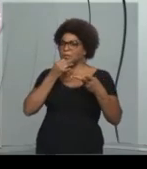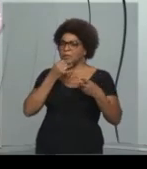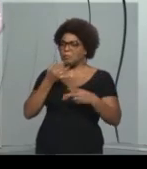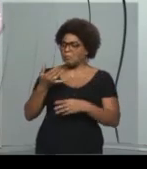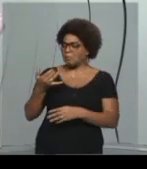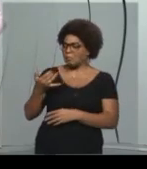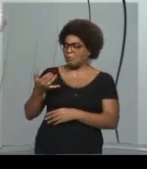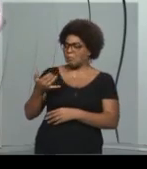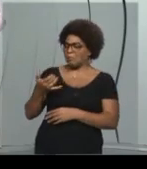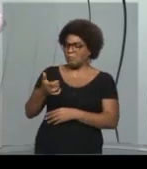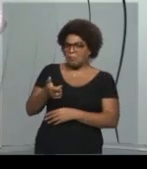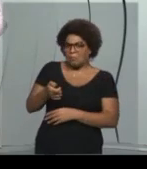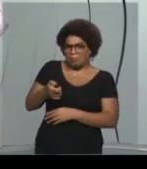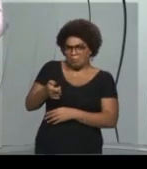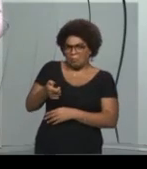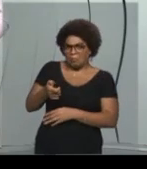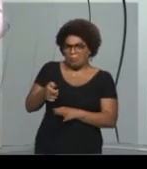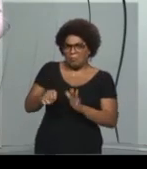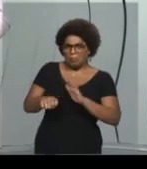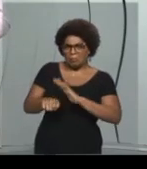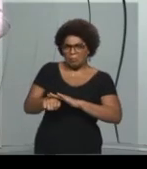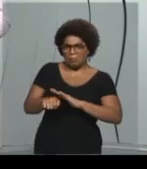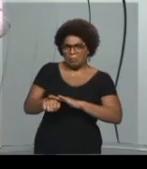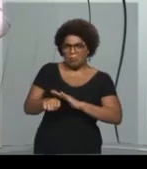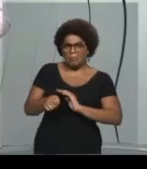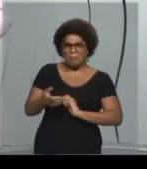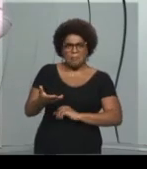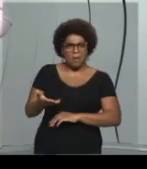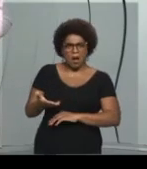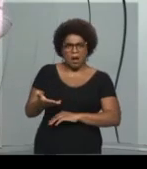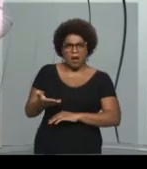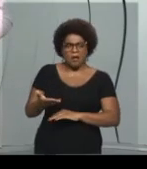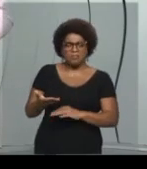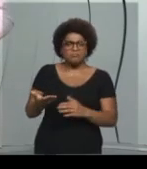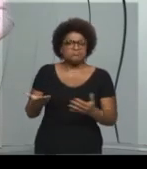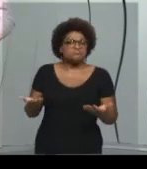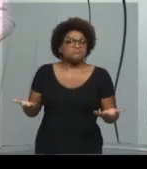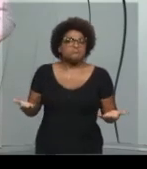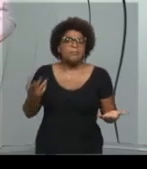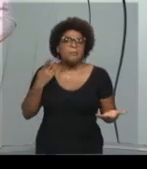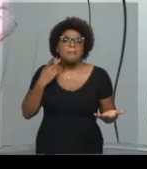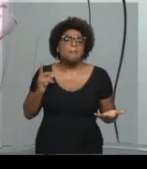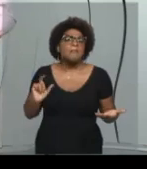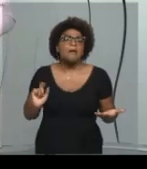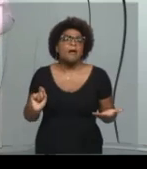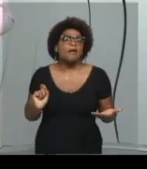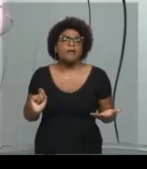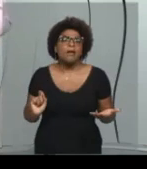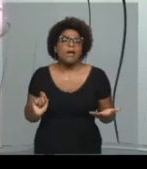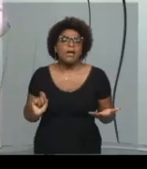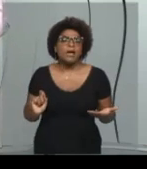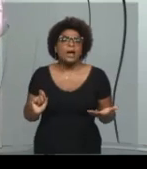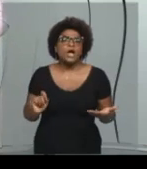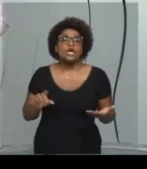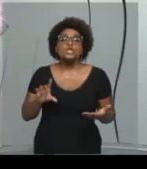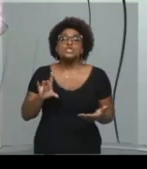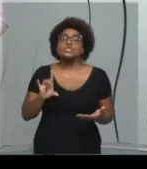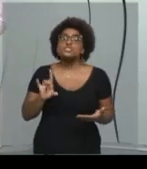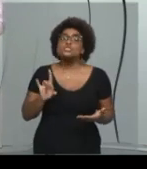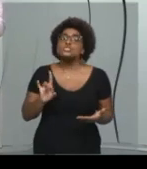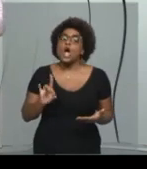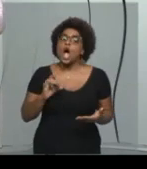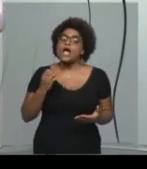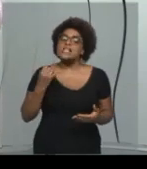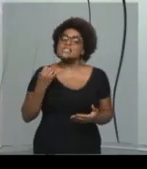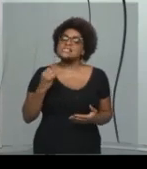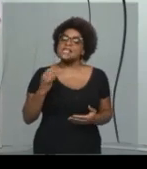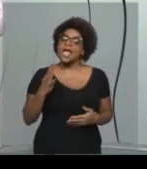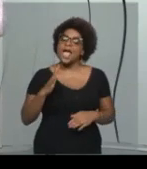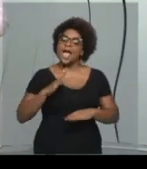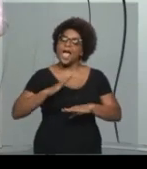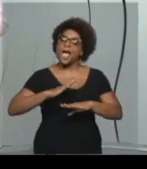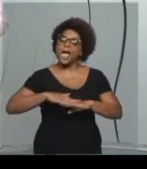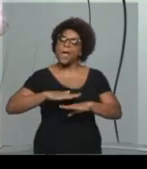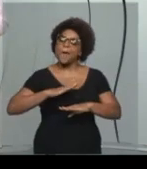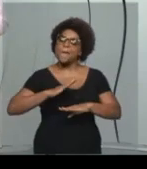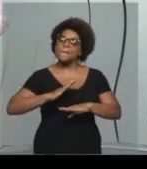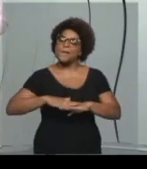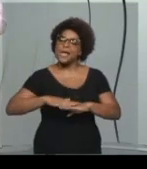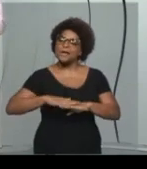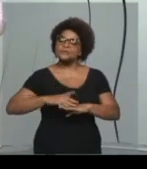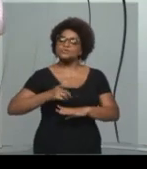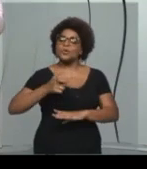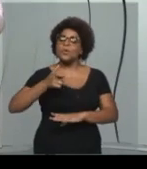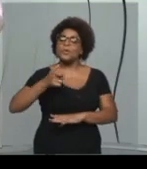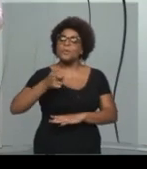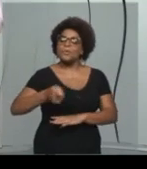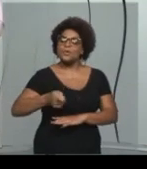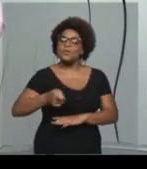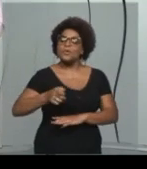para nada. Ele só serve para alguma coisa, uma vez que eu, sujeito, o coloco para produzir algo